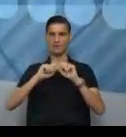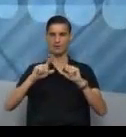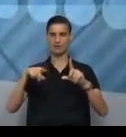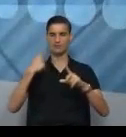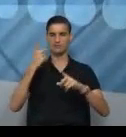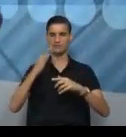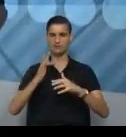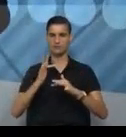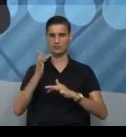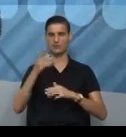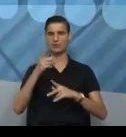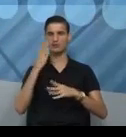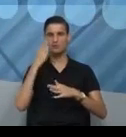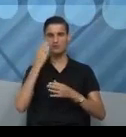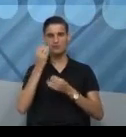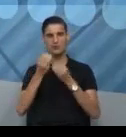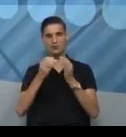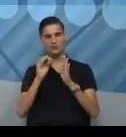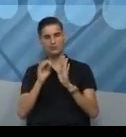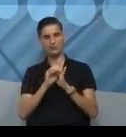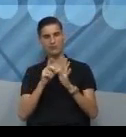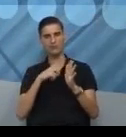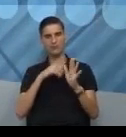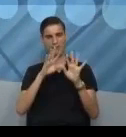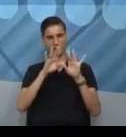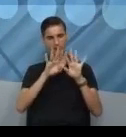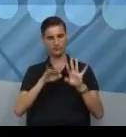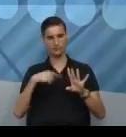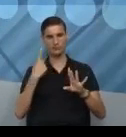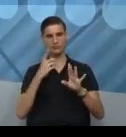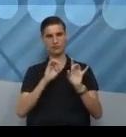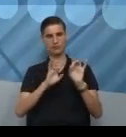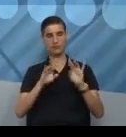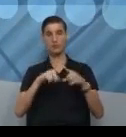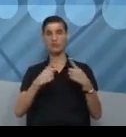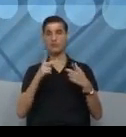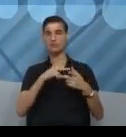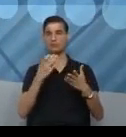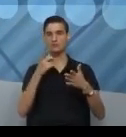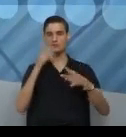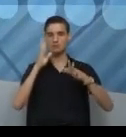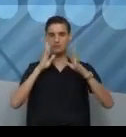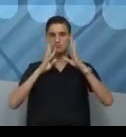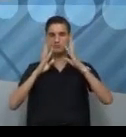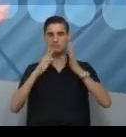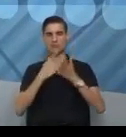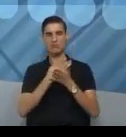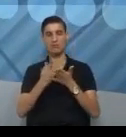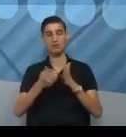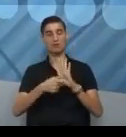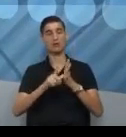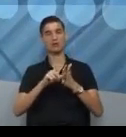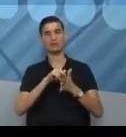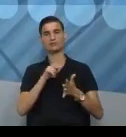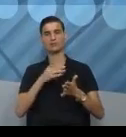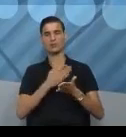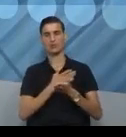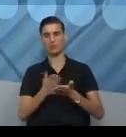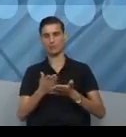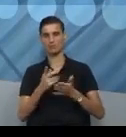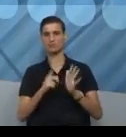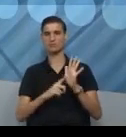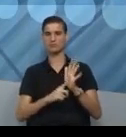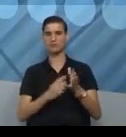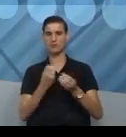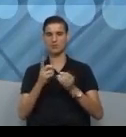nós vamos ter posteriormente, vai trazer aí digitado a nossa equação, mas é que eu quero que você pense nisso antes de eu iniciar e mostrar como